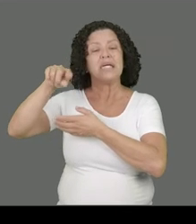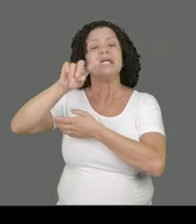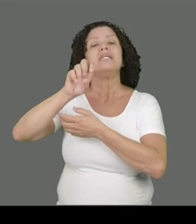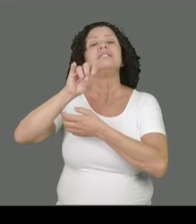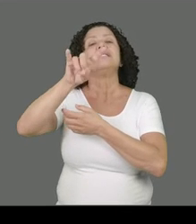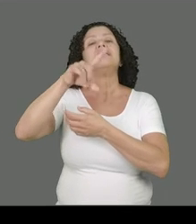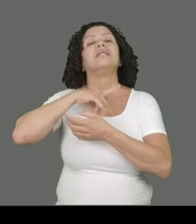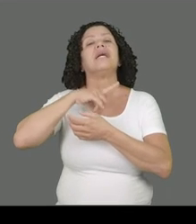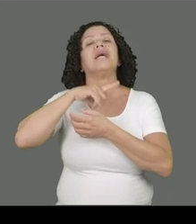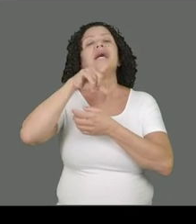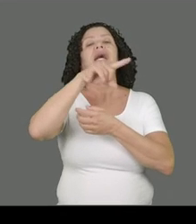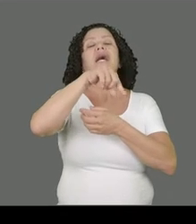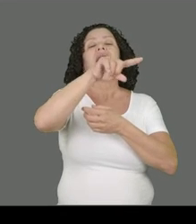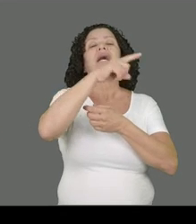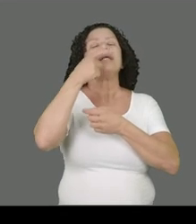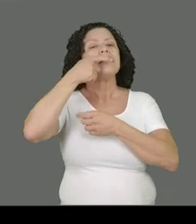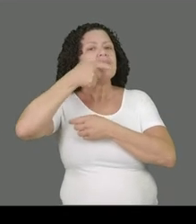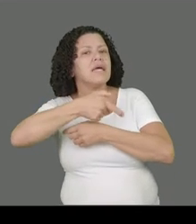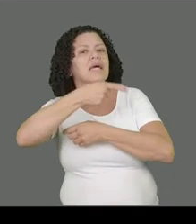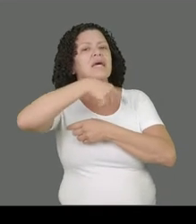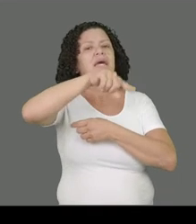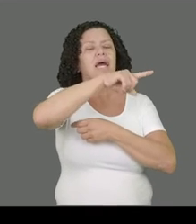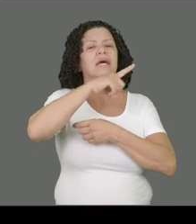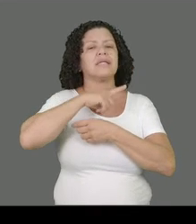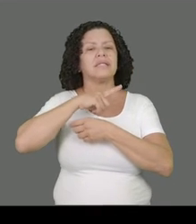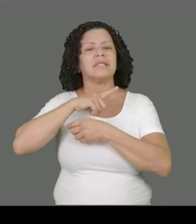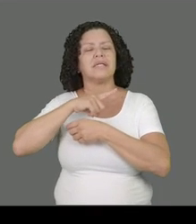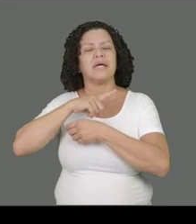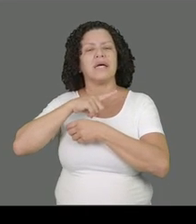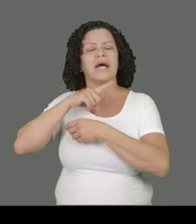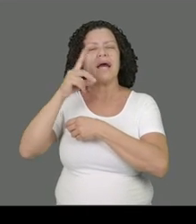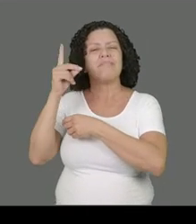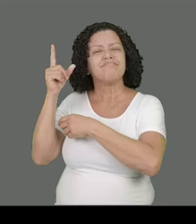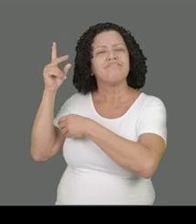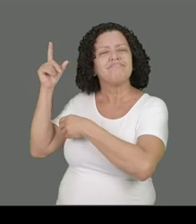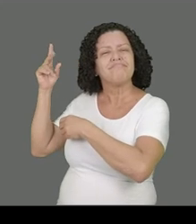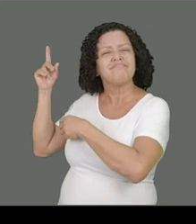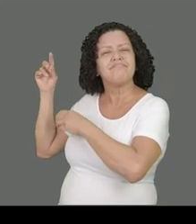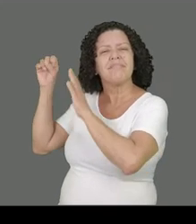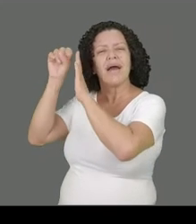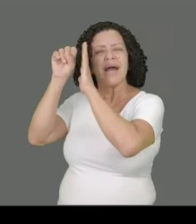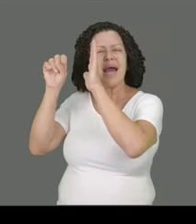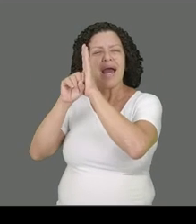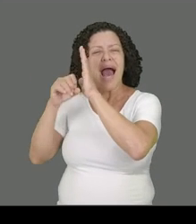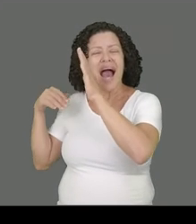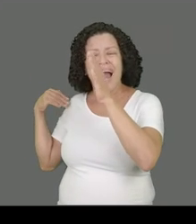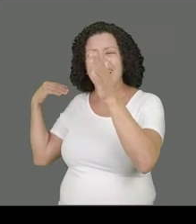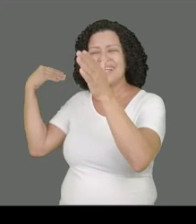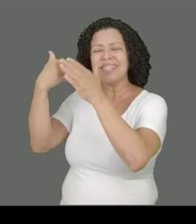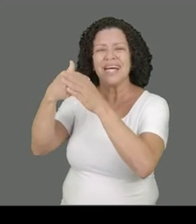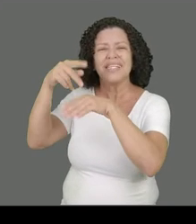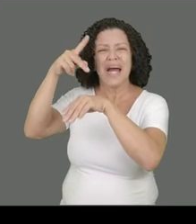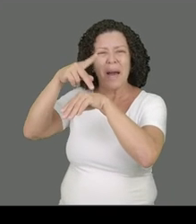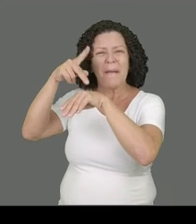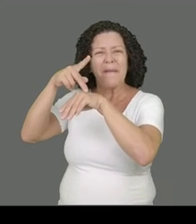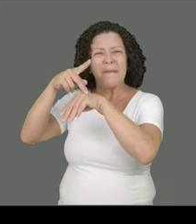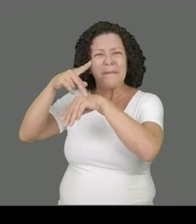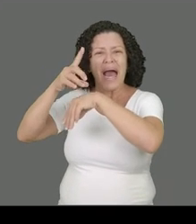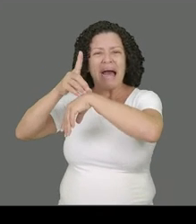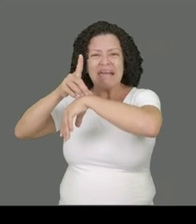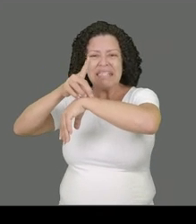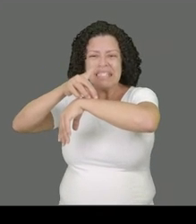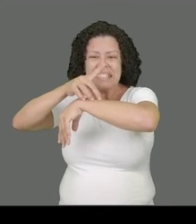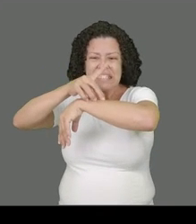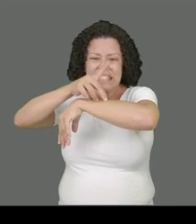nós vemos isso a nível coletivo, veja só que interessante, da época da pedra lascada até hoje, onde